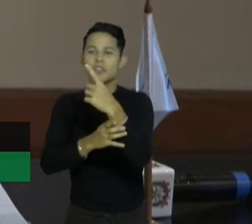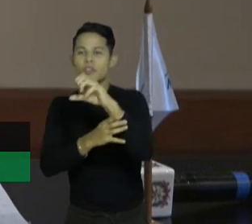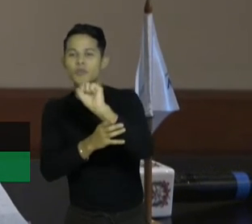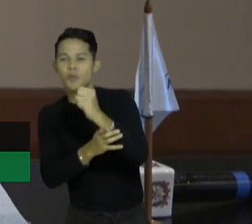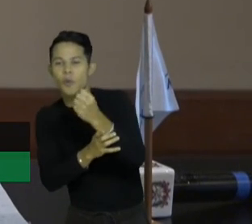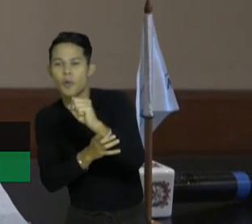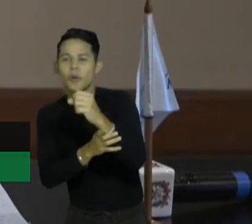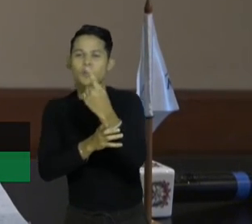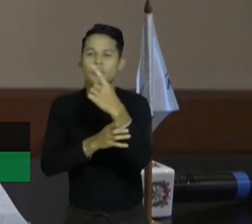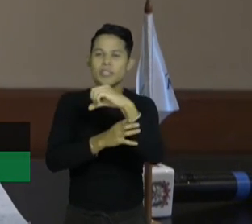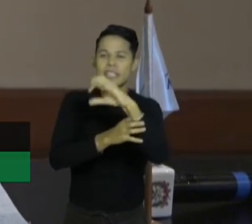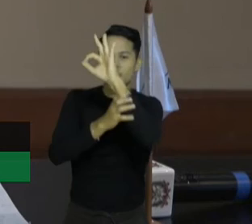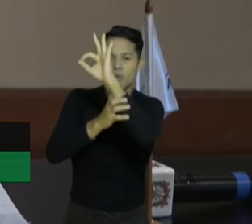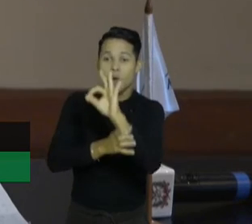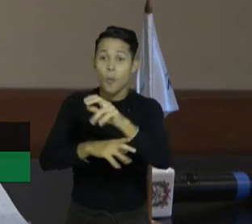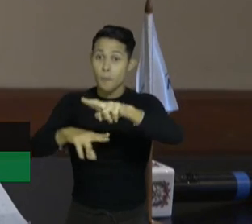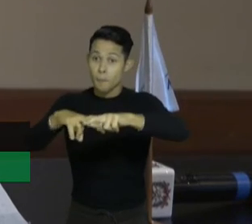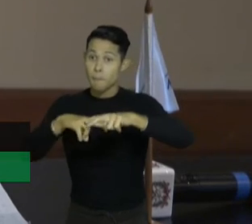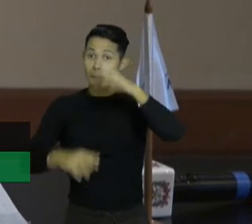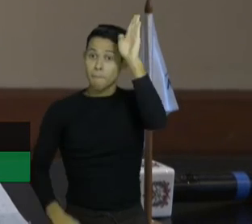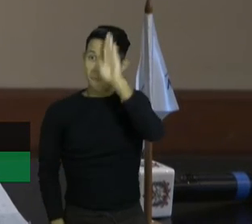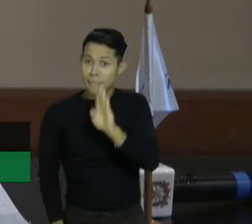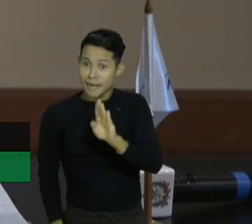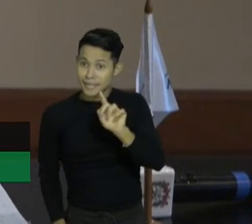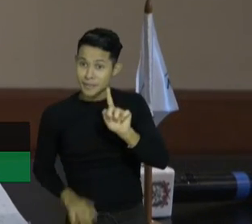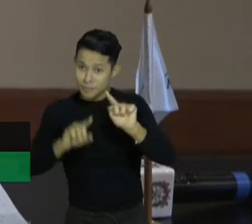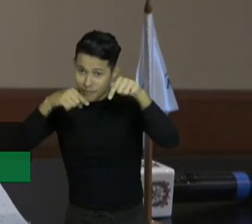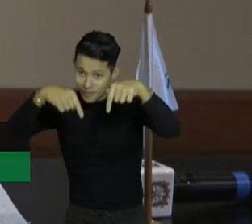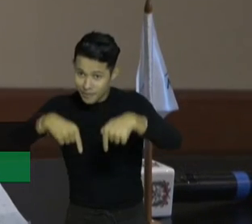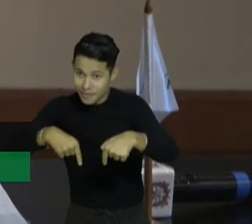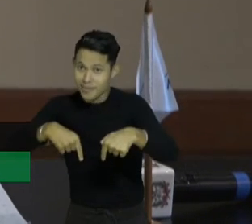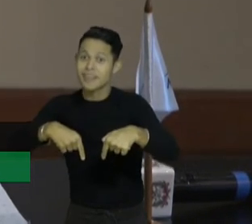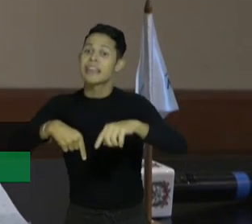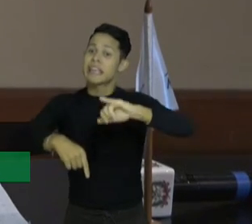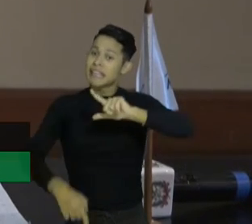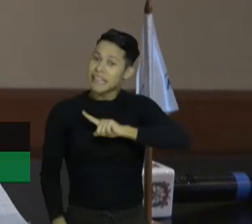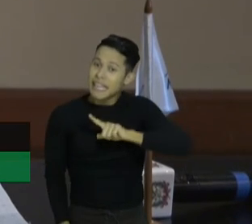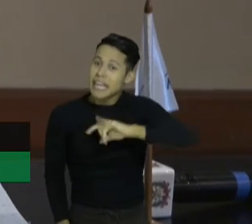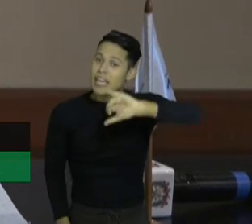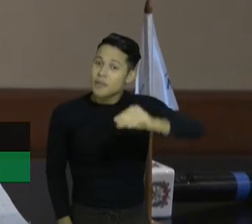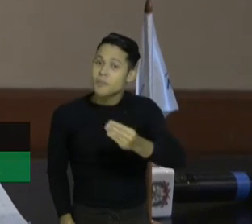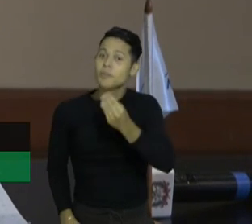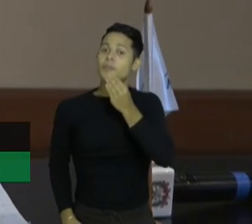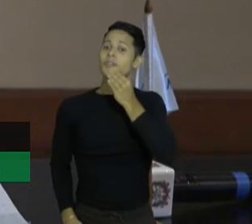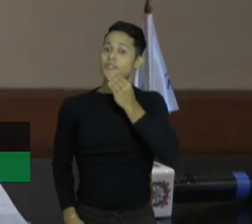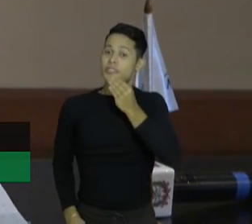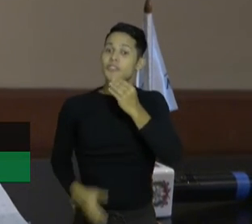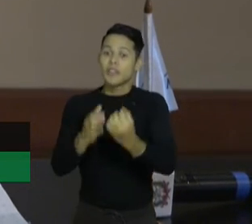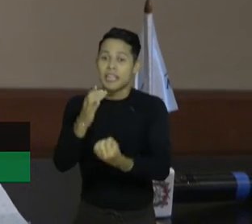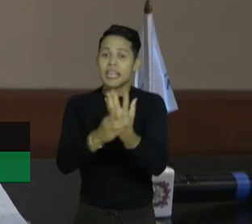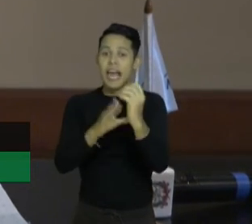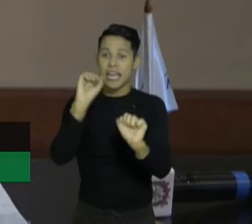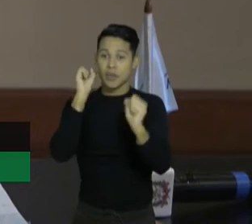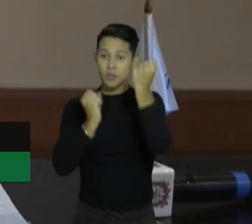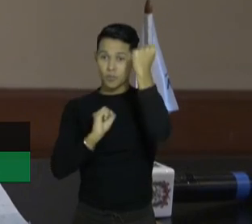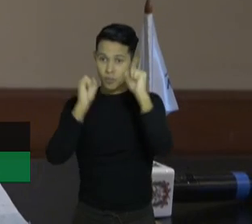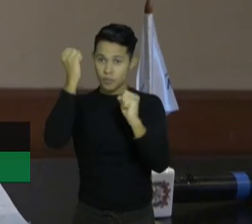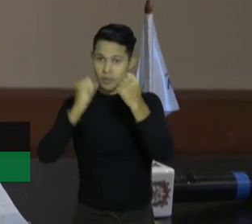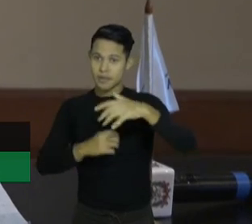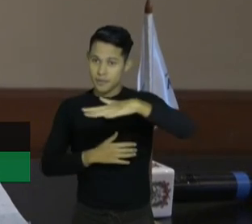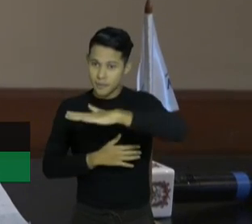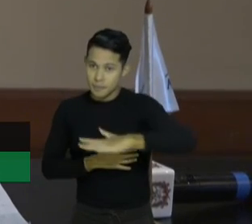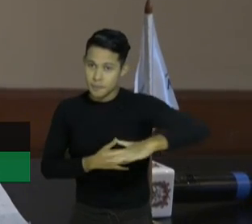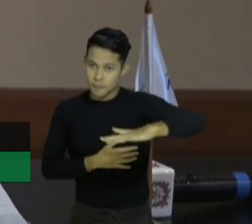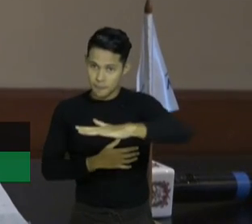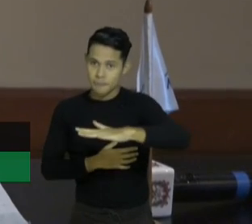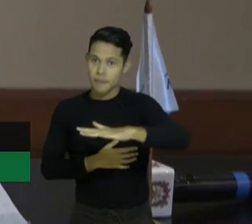o Brasil tem grandes oportunidades de Aí sim industrialização nessa área A questão aqui e aí já